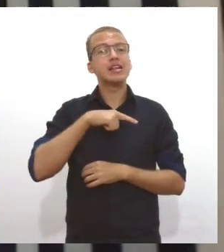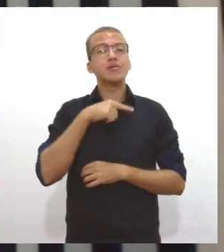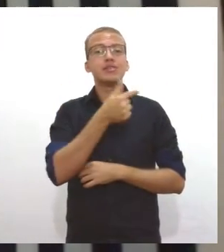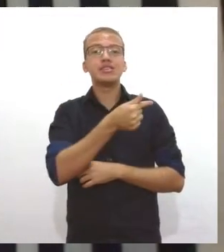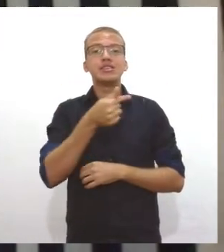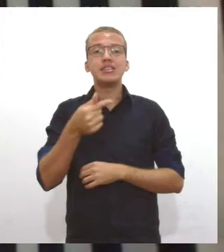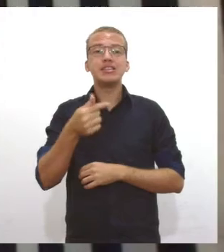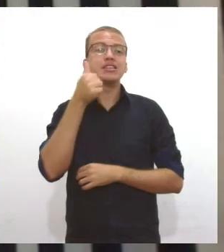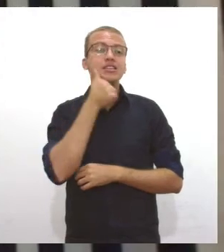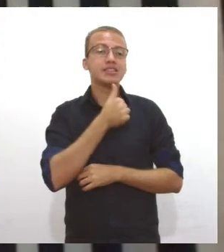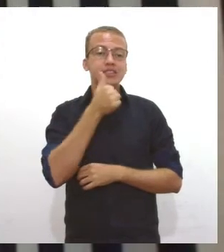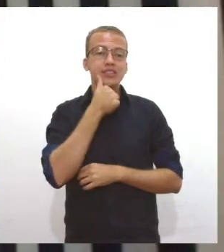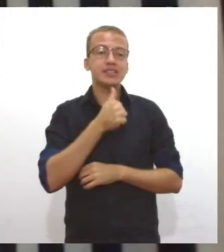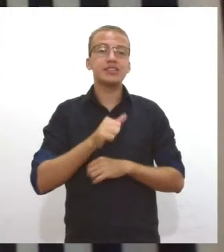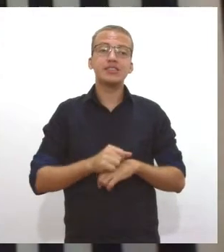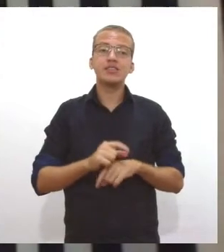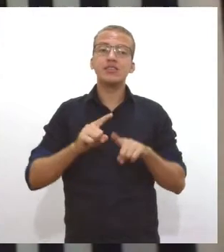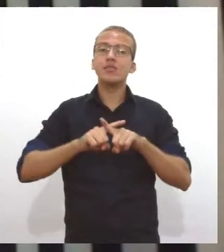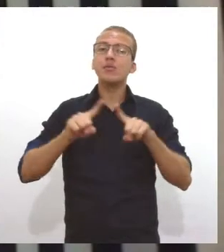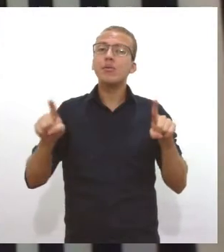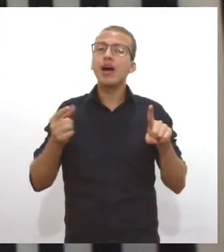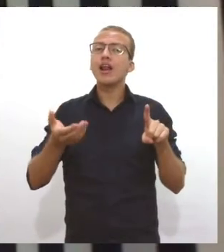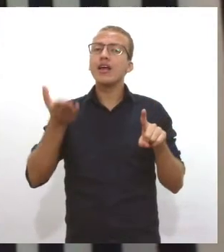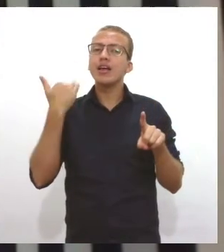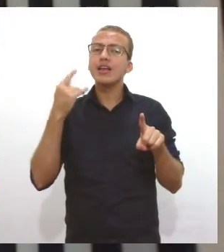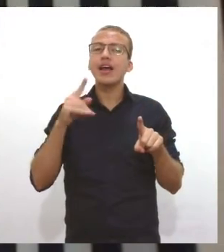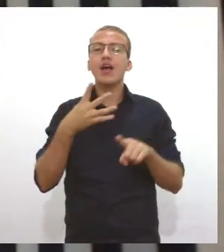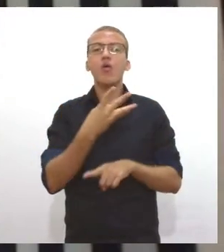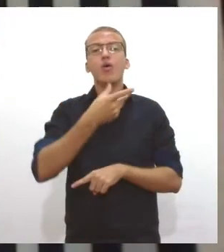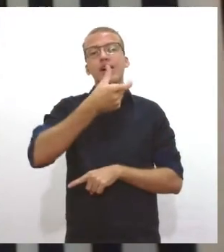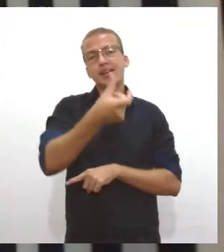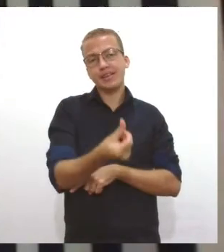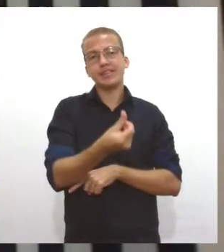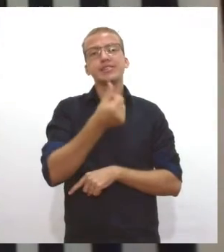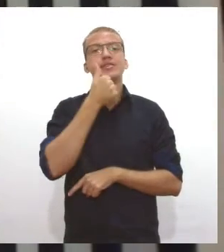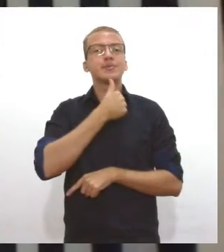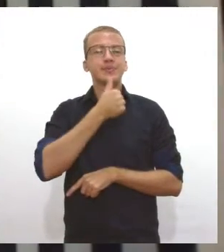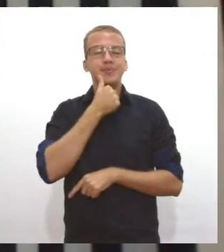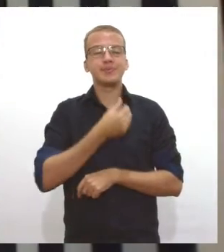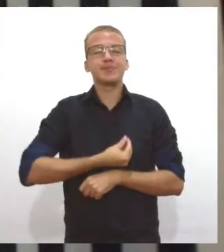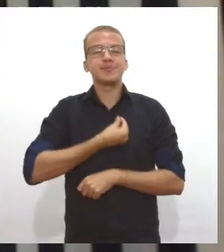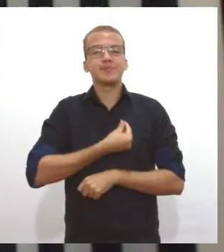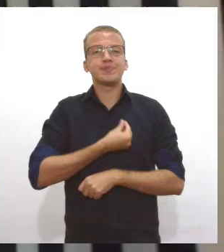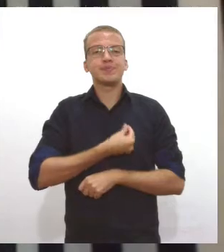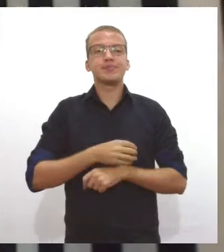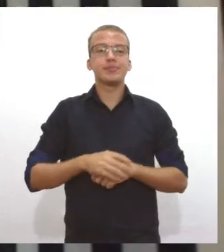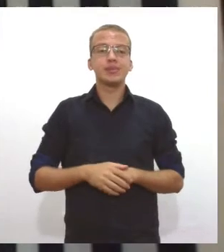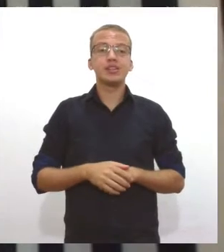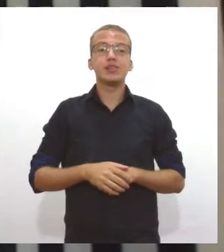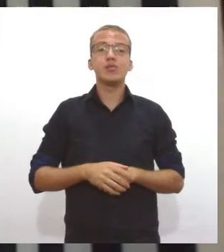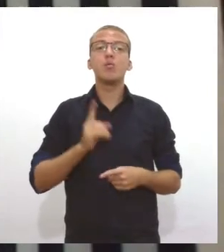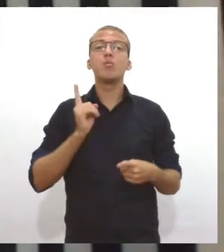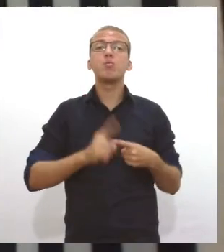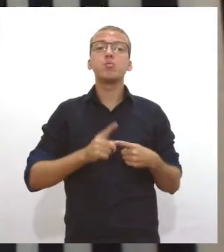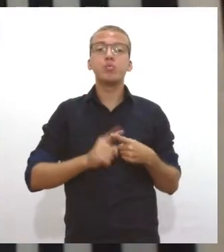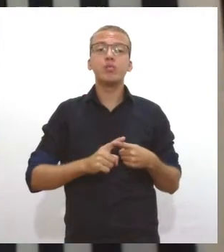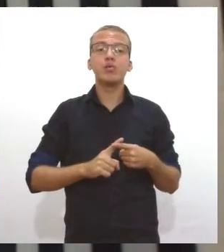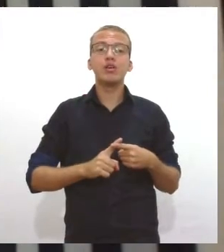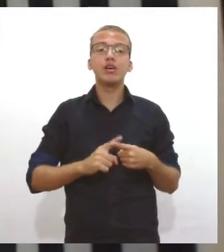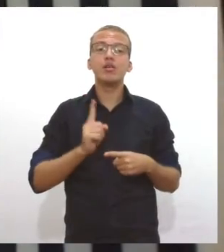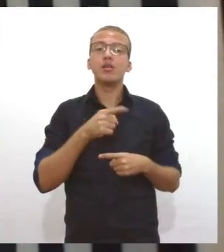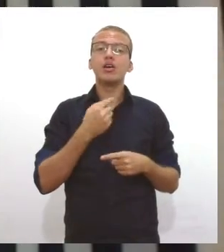mas nós éramos 46 no mandato anterior Isso foi o que isso foi o fato de que nós botamos a